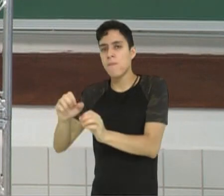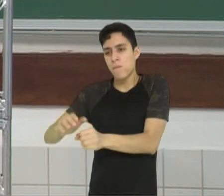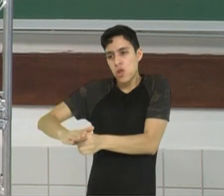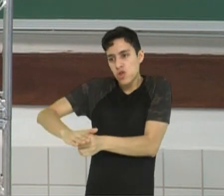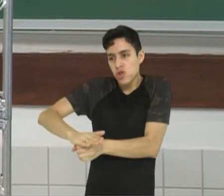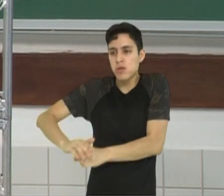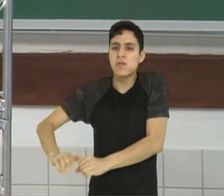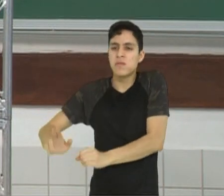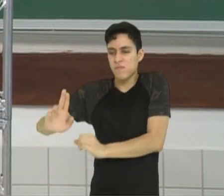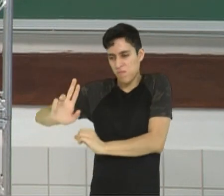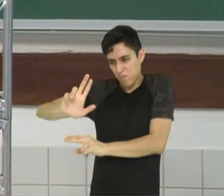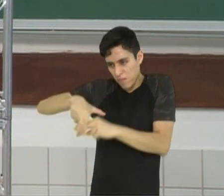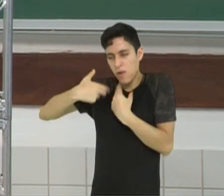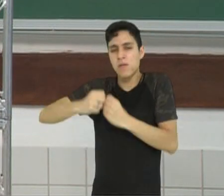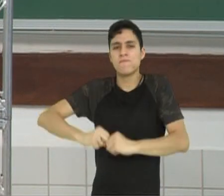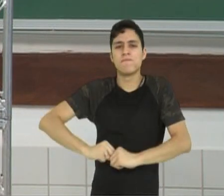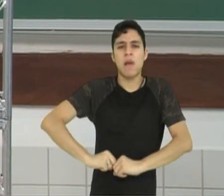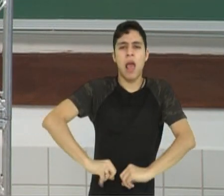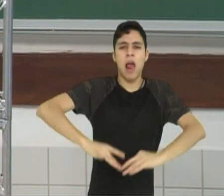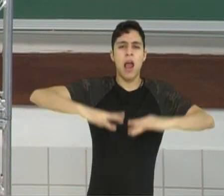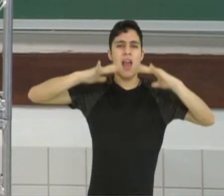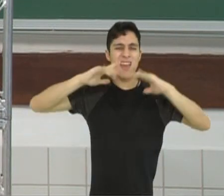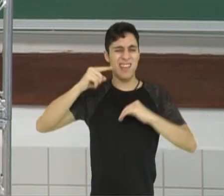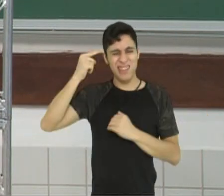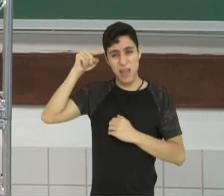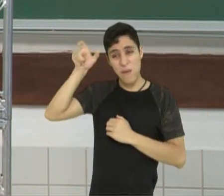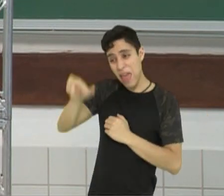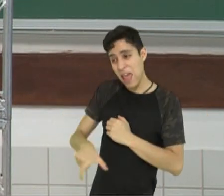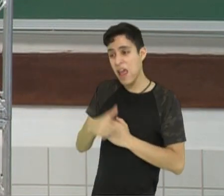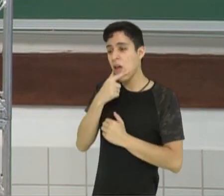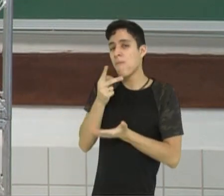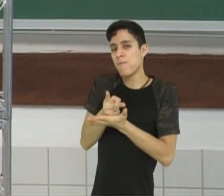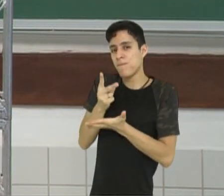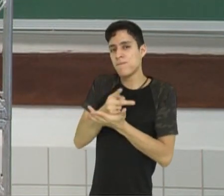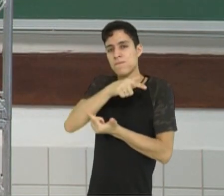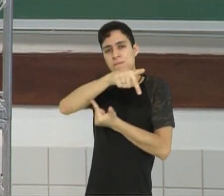causar alagamentos. Então, ele vai trabalhar com essas temáticas.